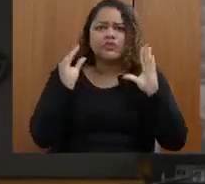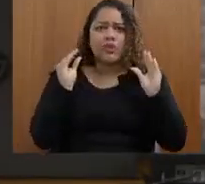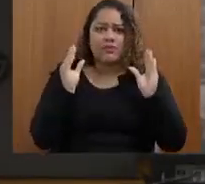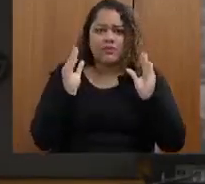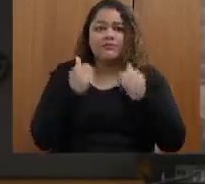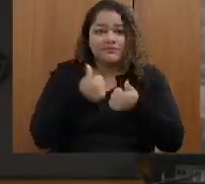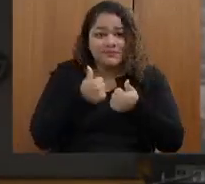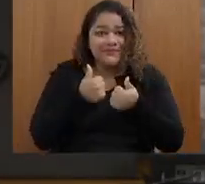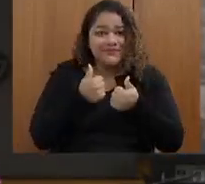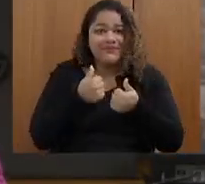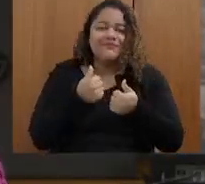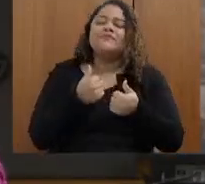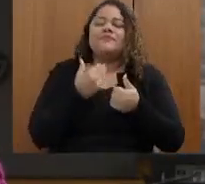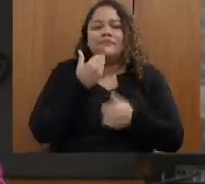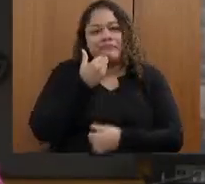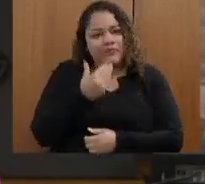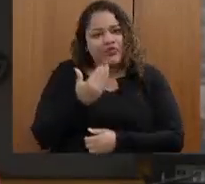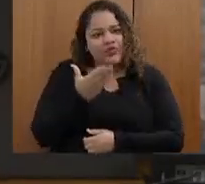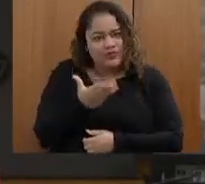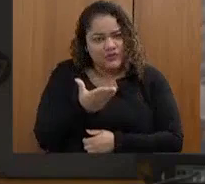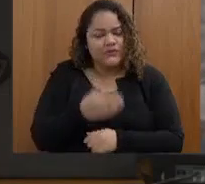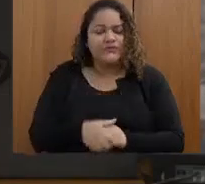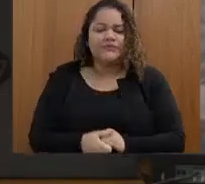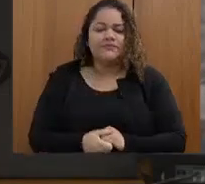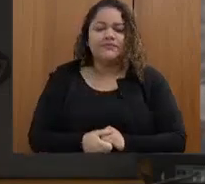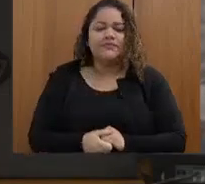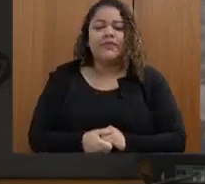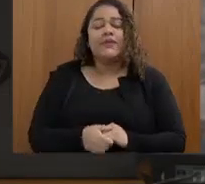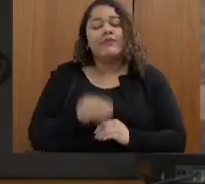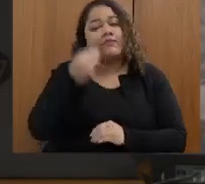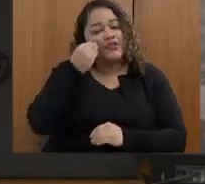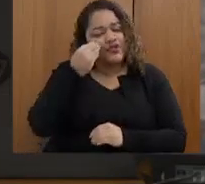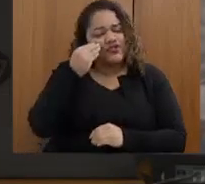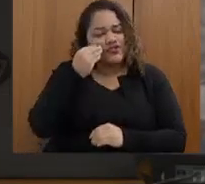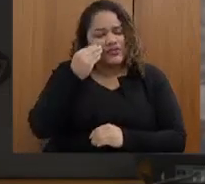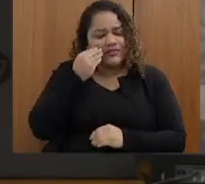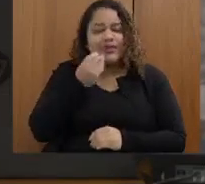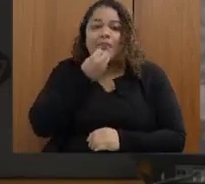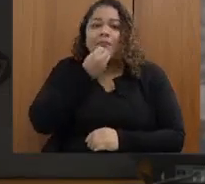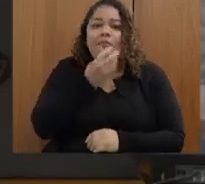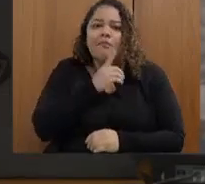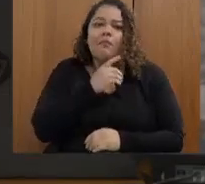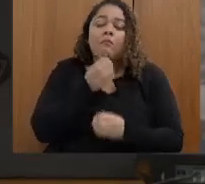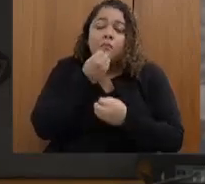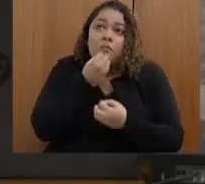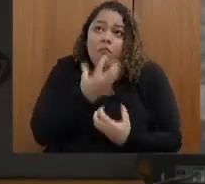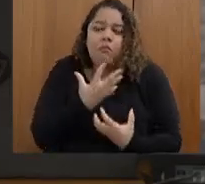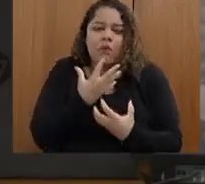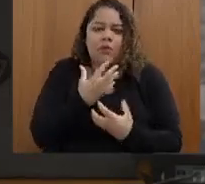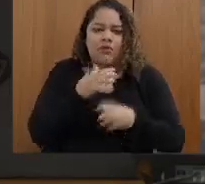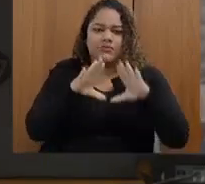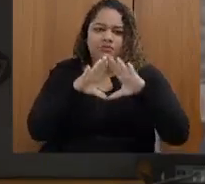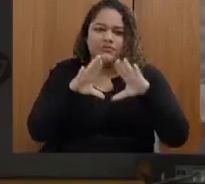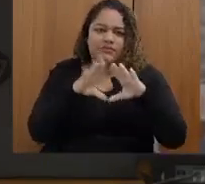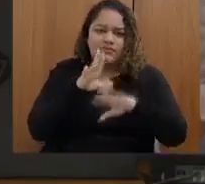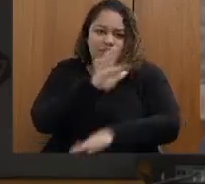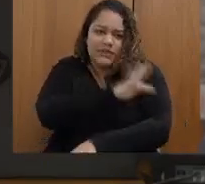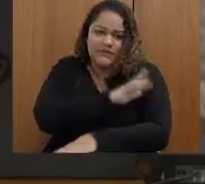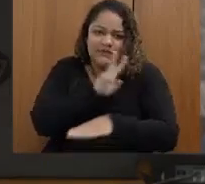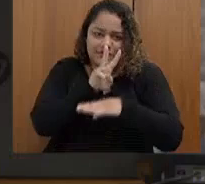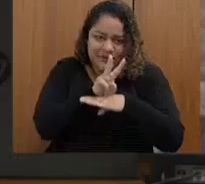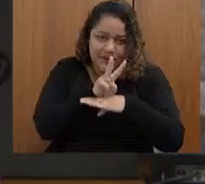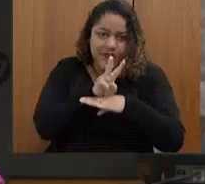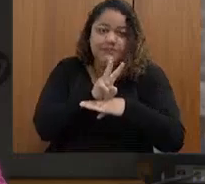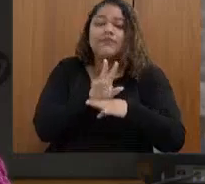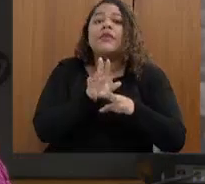deixar esse pedido para vocês é para que a gente tenha um bom Assembleia fiscaliza para todas as pessoas porque se nós tivermos uma